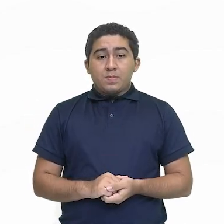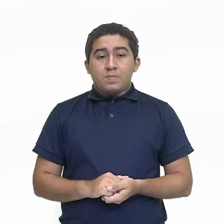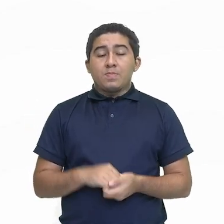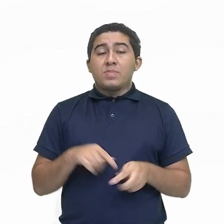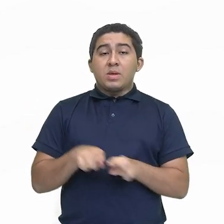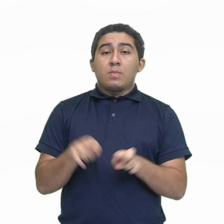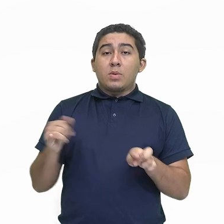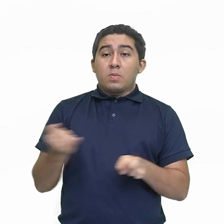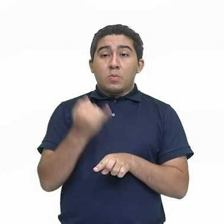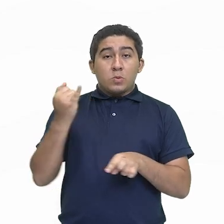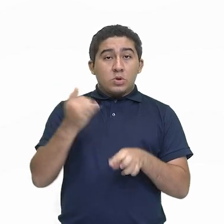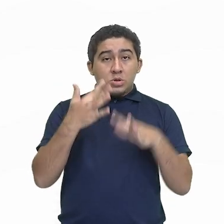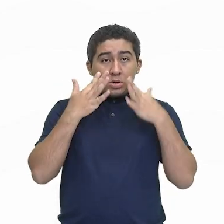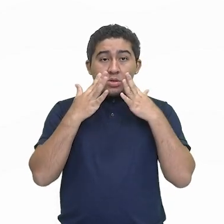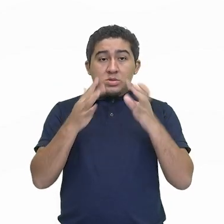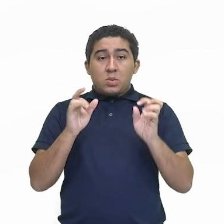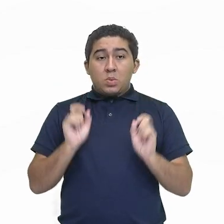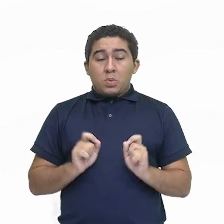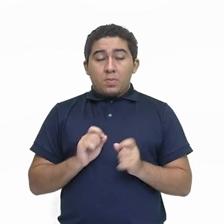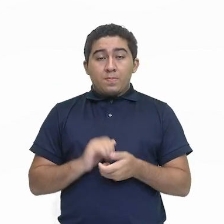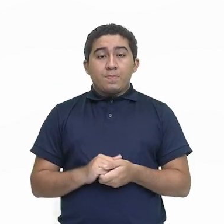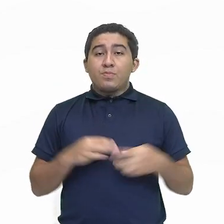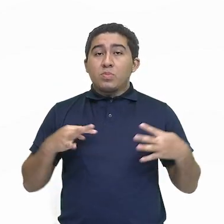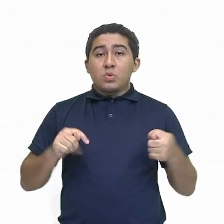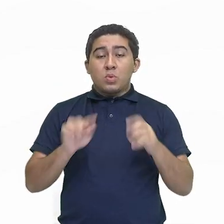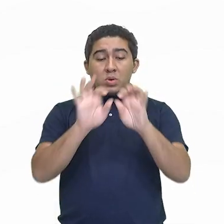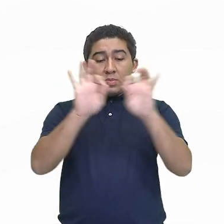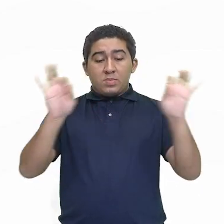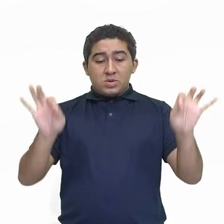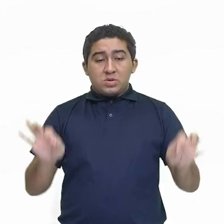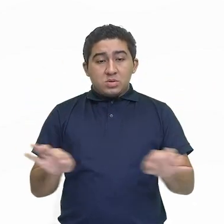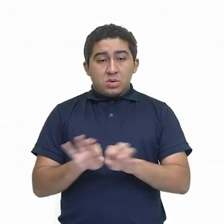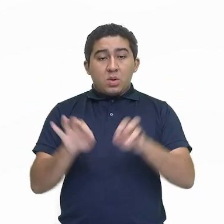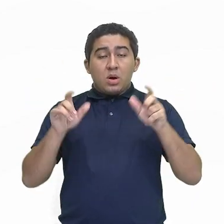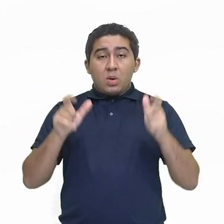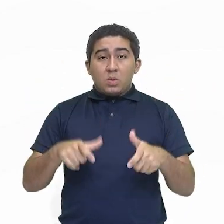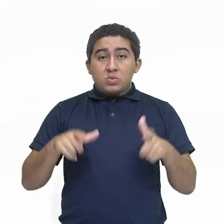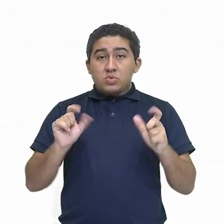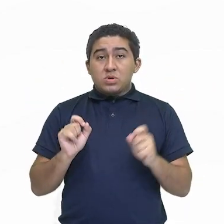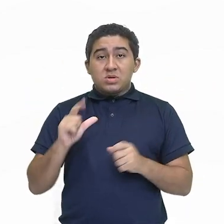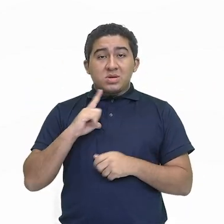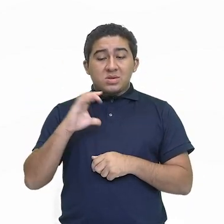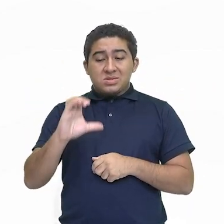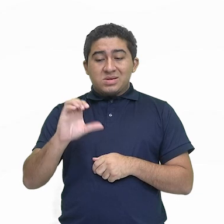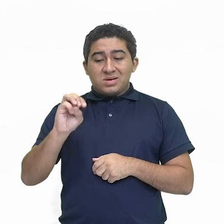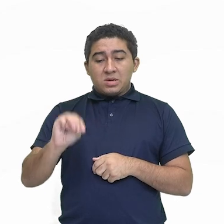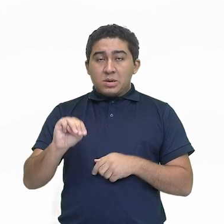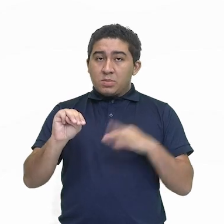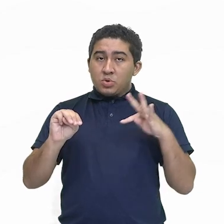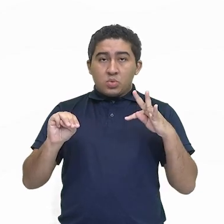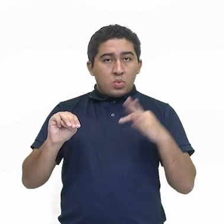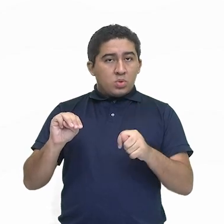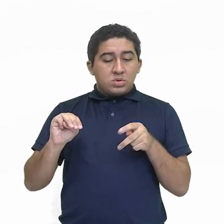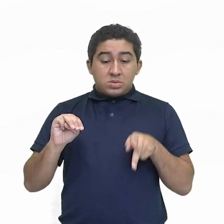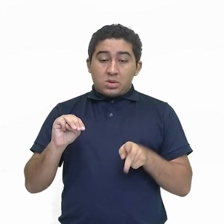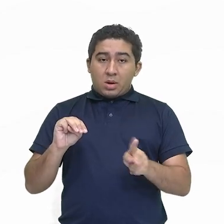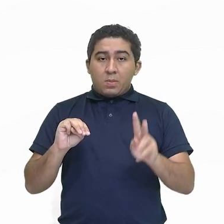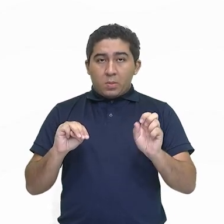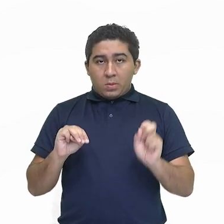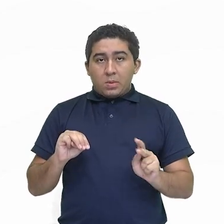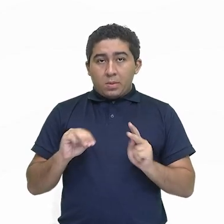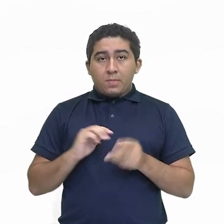chamar a atenção que todas as medidas aí estão na mesma unidade, né? Todas elas são em centímetros, tá bom? Então, se